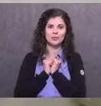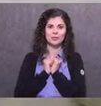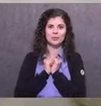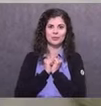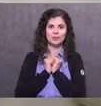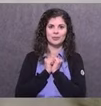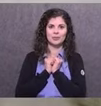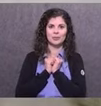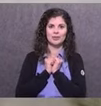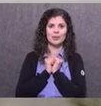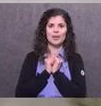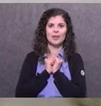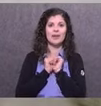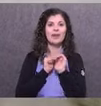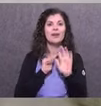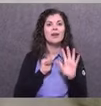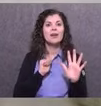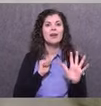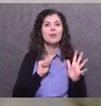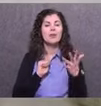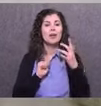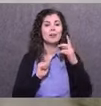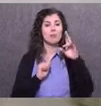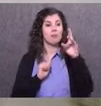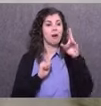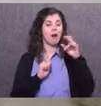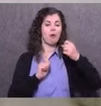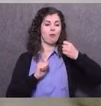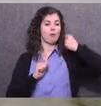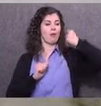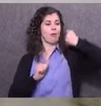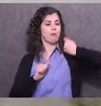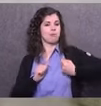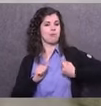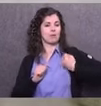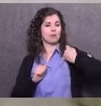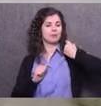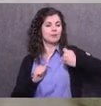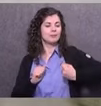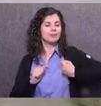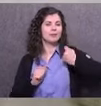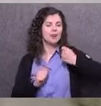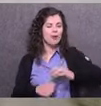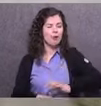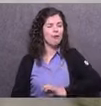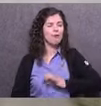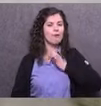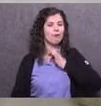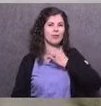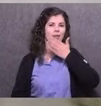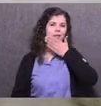Tua vara e o teu cajado dão-me confiança.